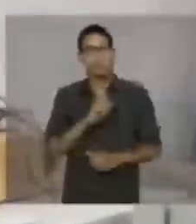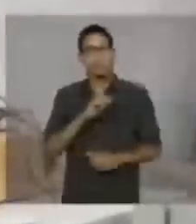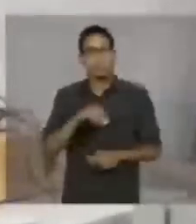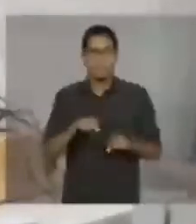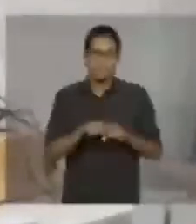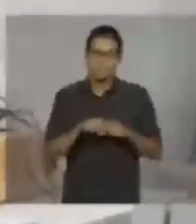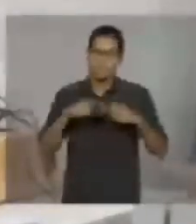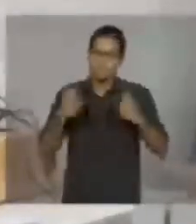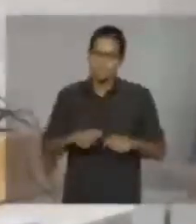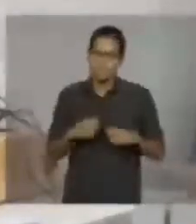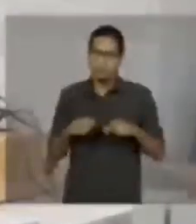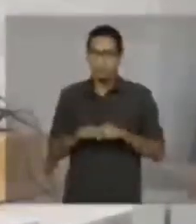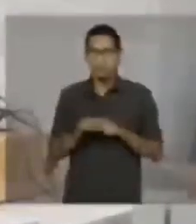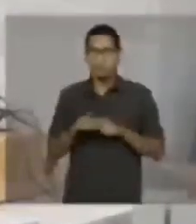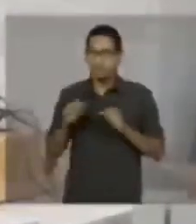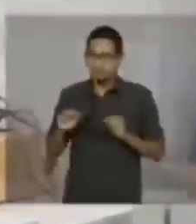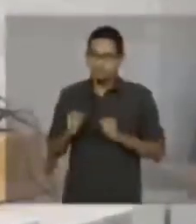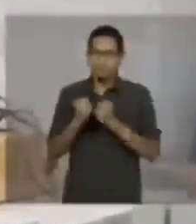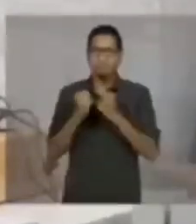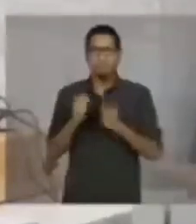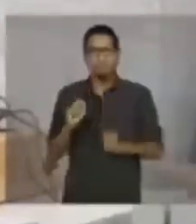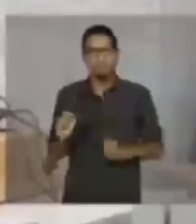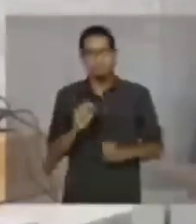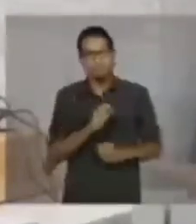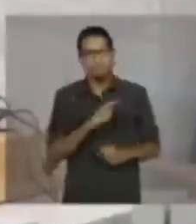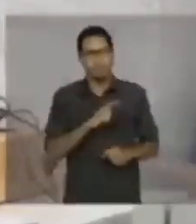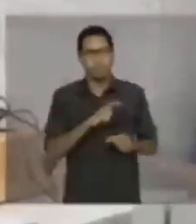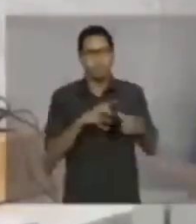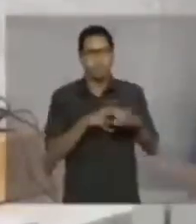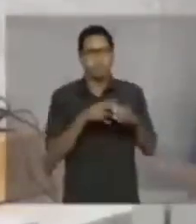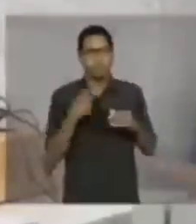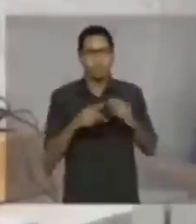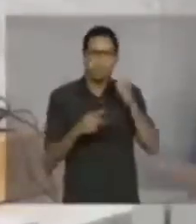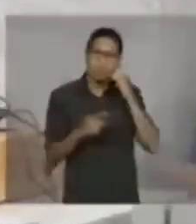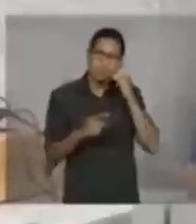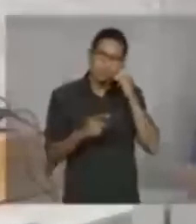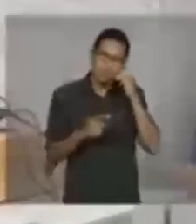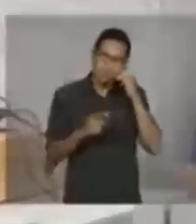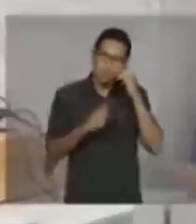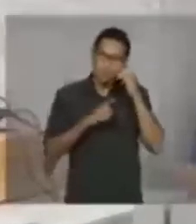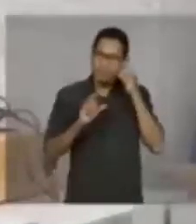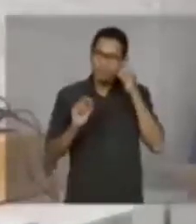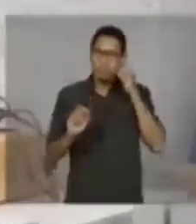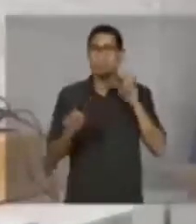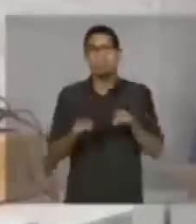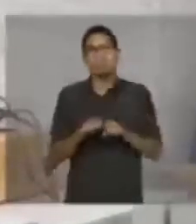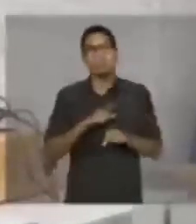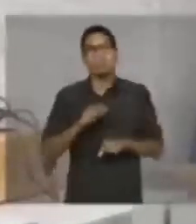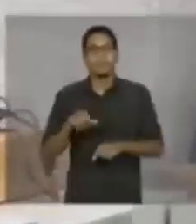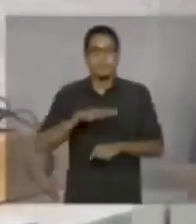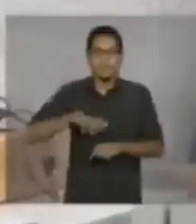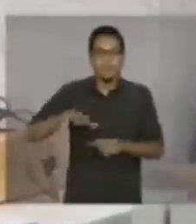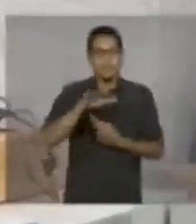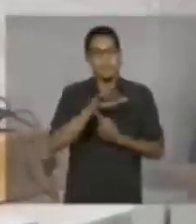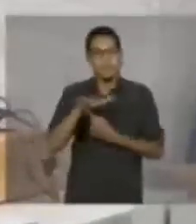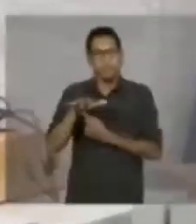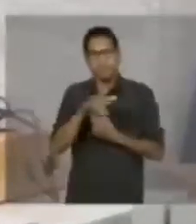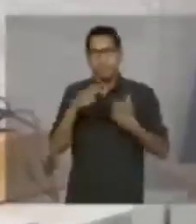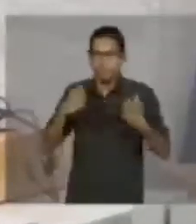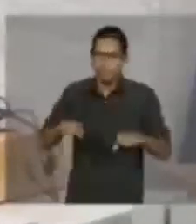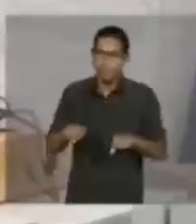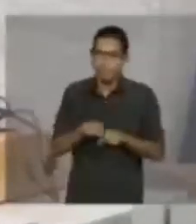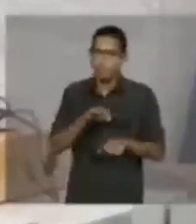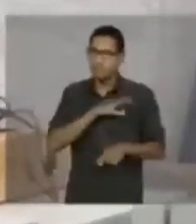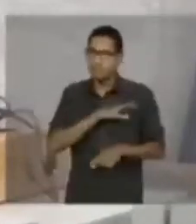precisa de reforço no seu efetivo que atua na área ambiental. A Guarda Civil Ambiental precisa